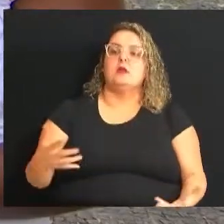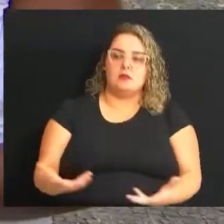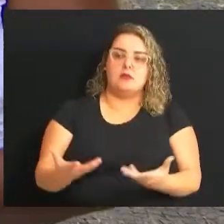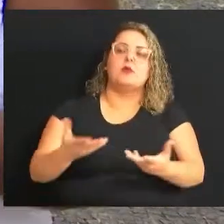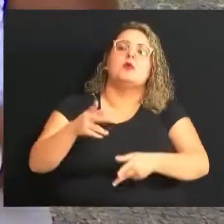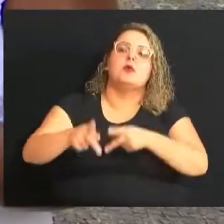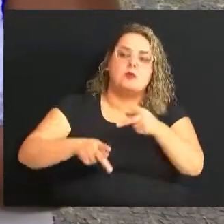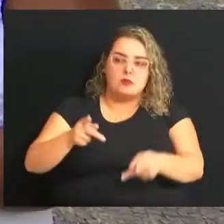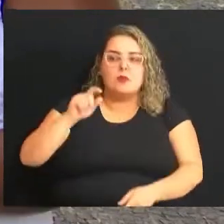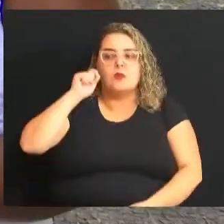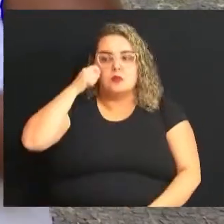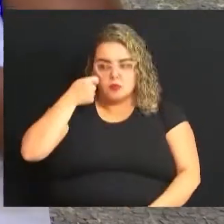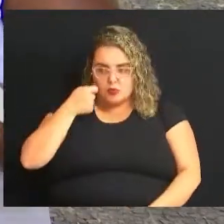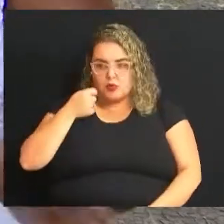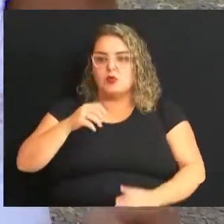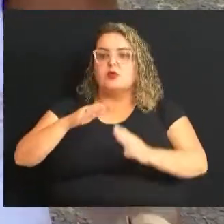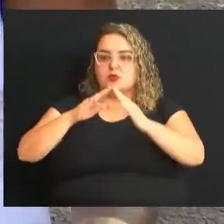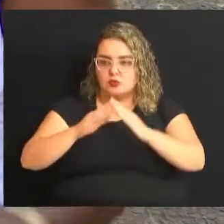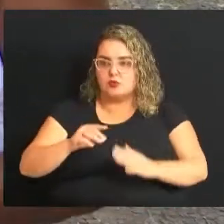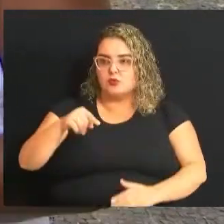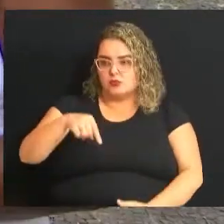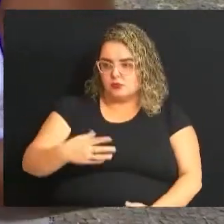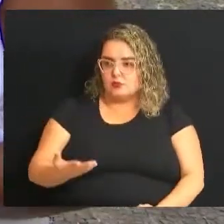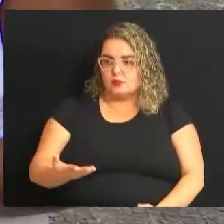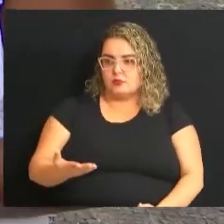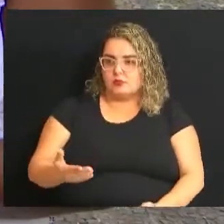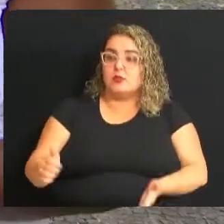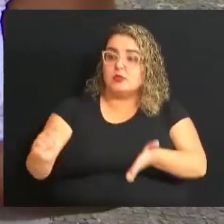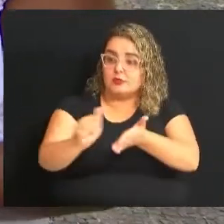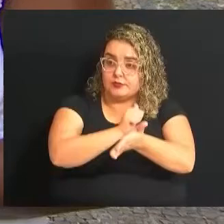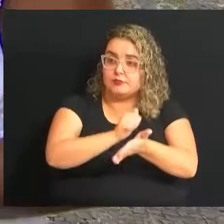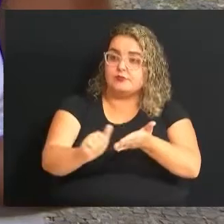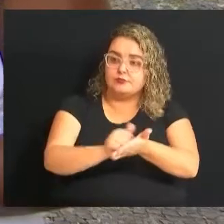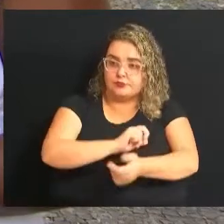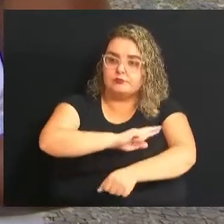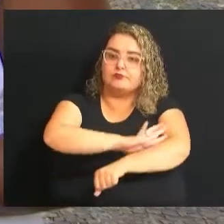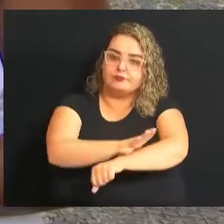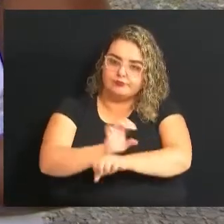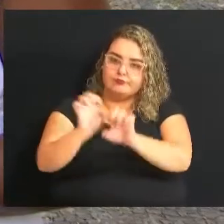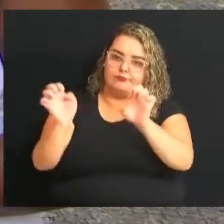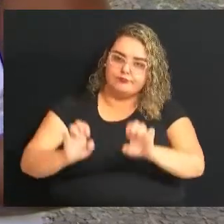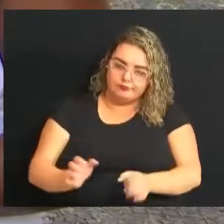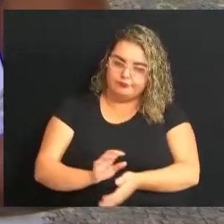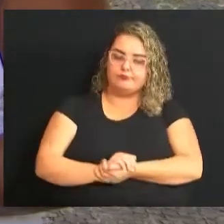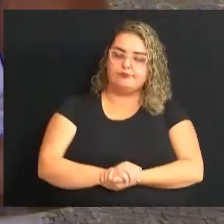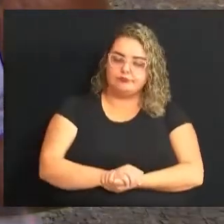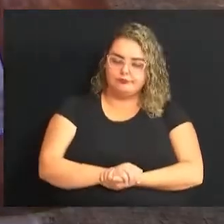população negra que habita aqui, mesmo sendo apagada pelo racismo no seu dia a dia.